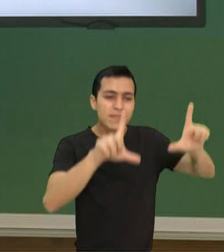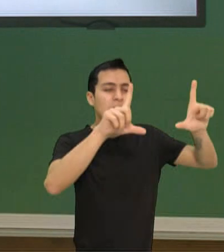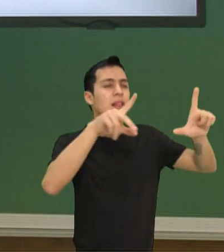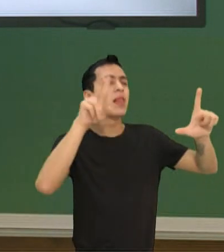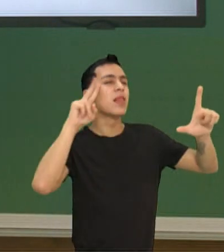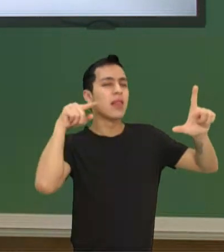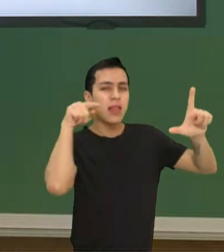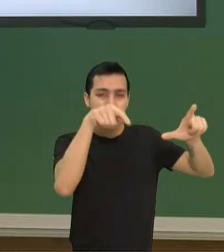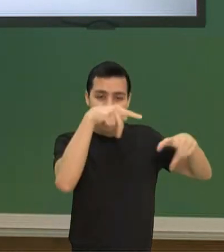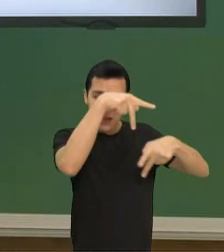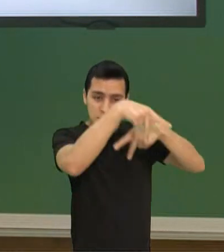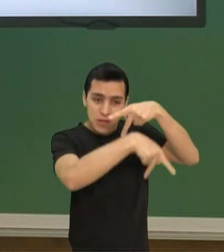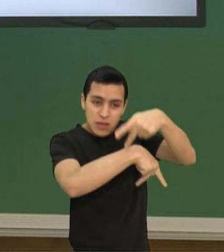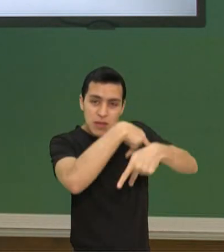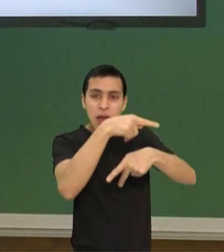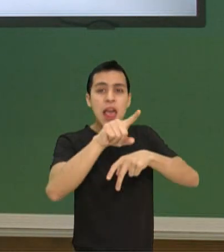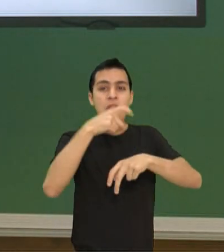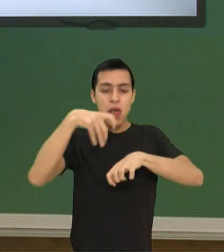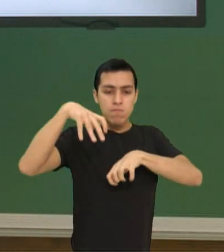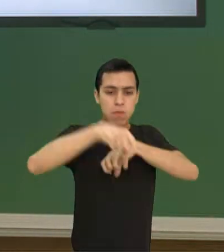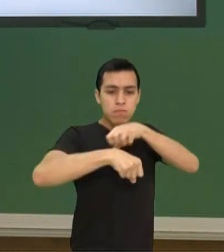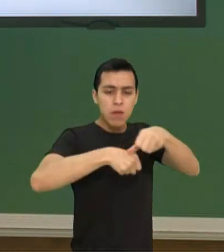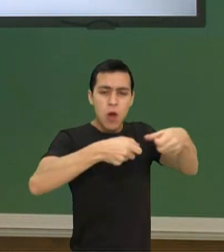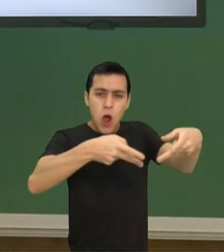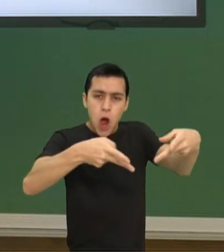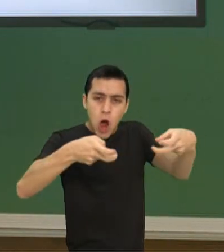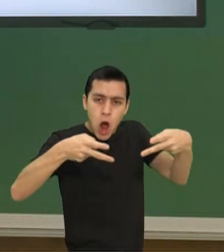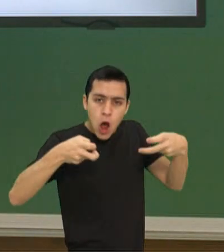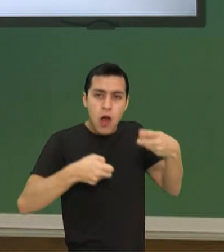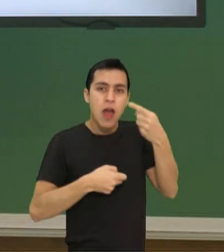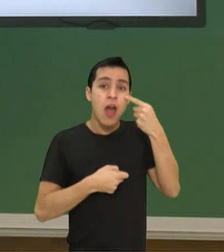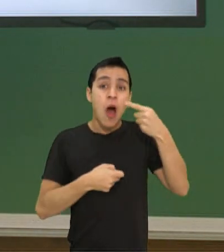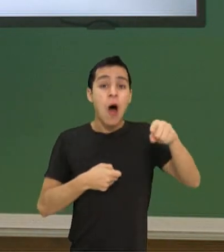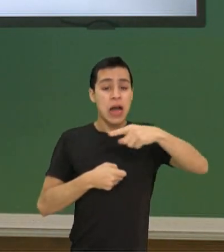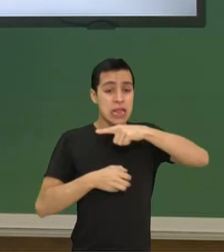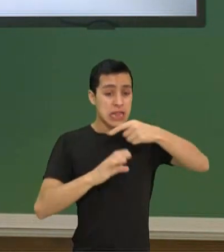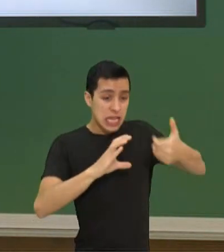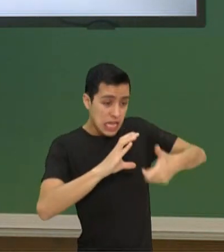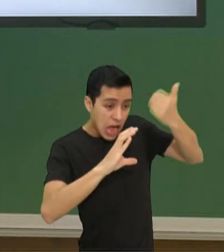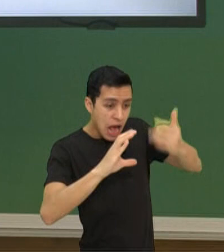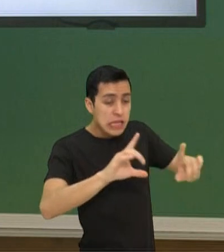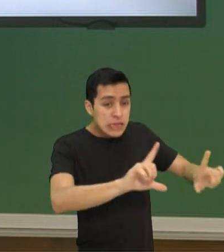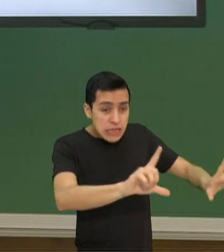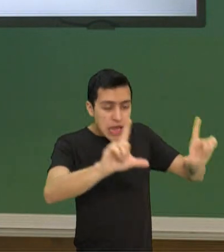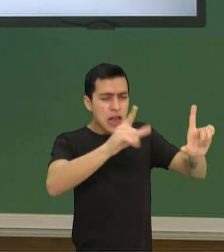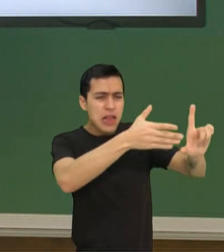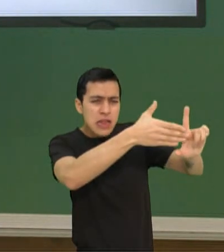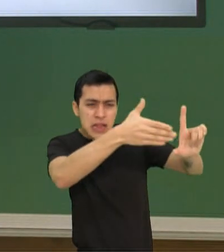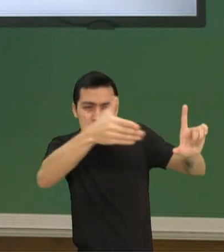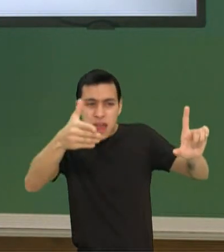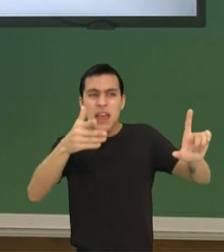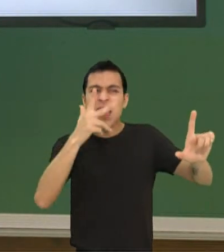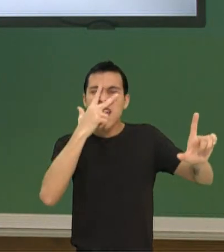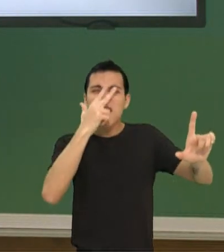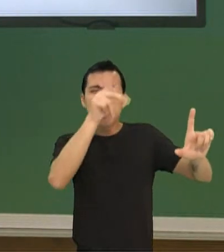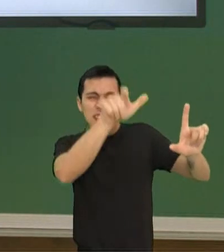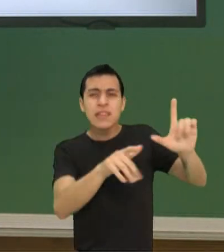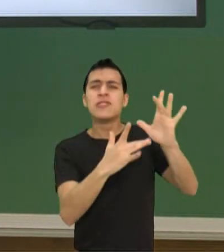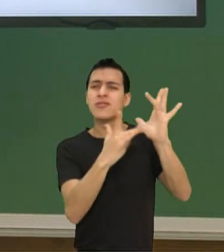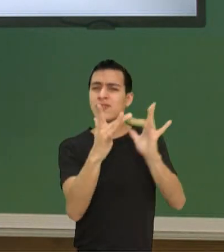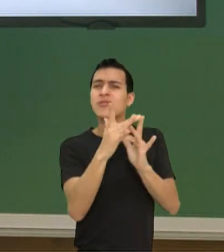de povos sendo explorados. Perceba que ele faz uma caracterização até de Jesus aqui,